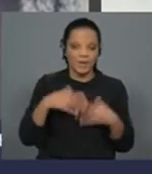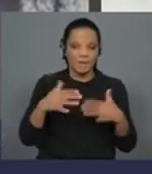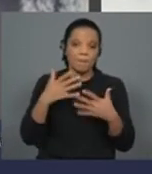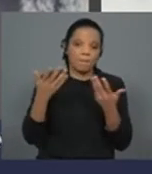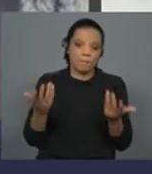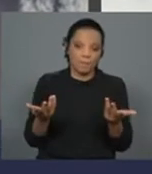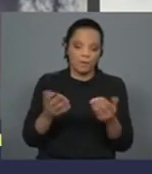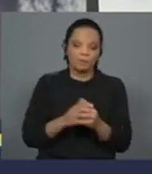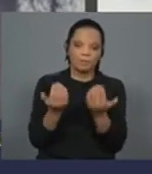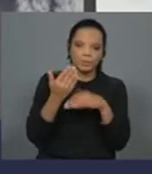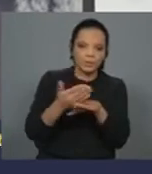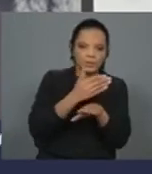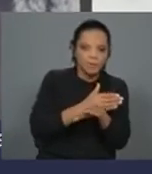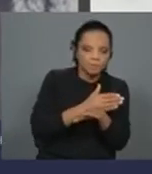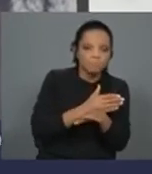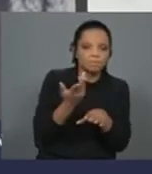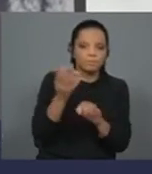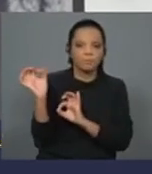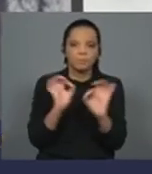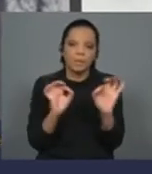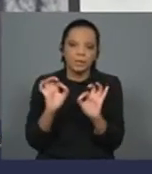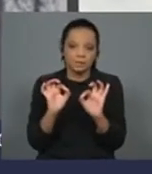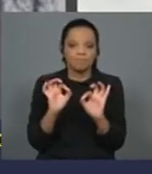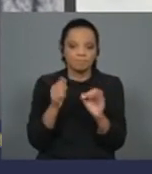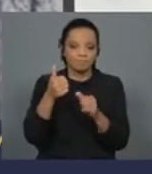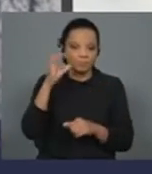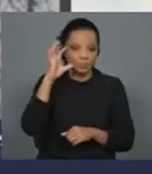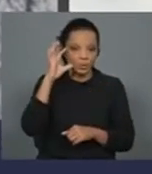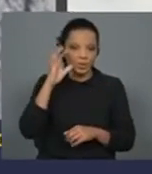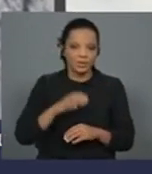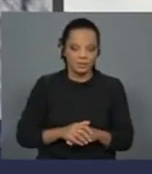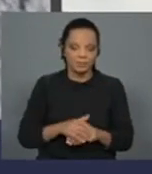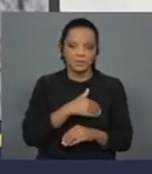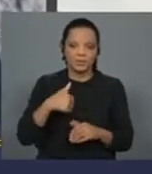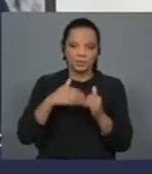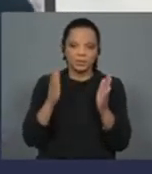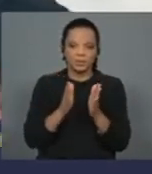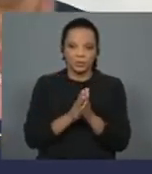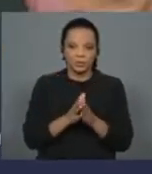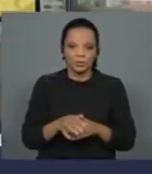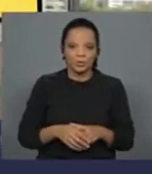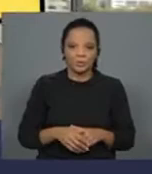isso, informe-se e prepare-se. Boa tarde. Saúde para todos.